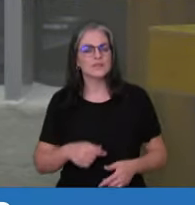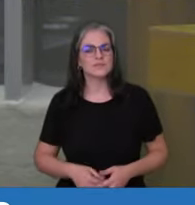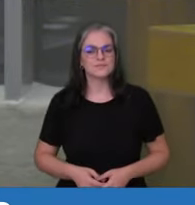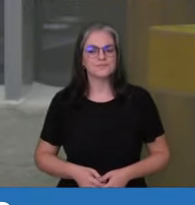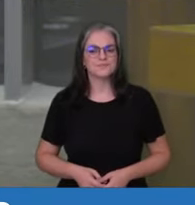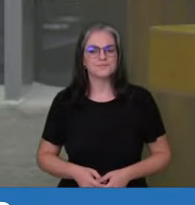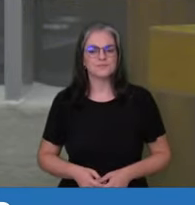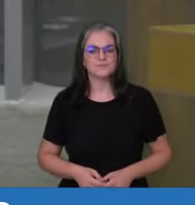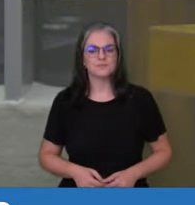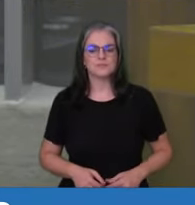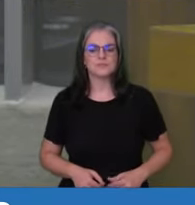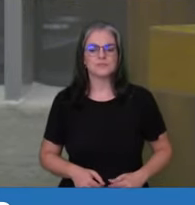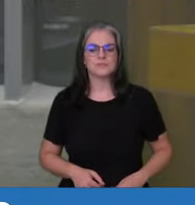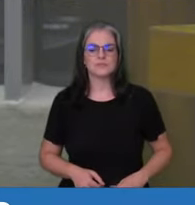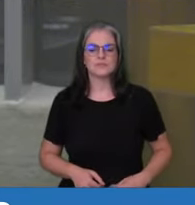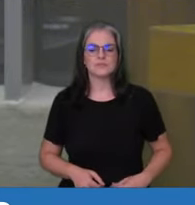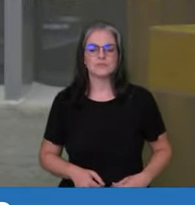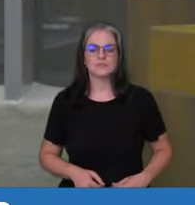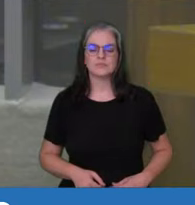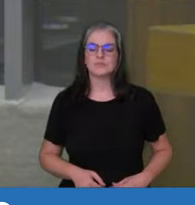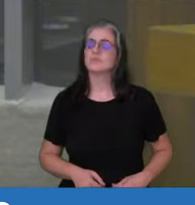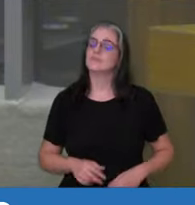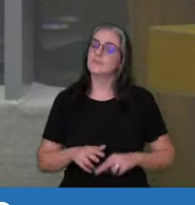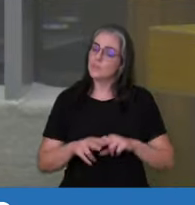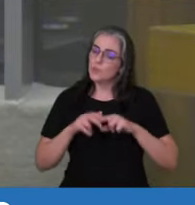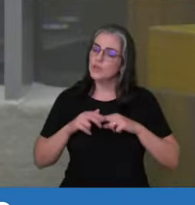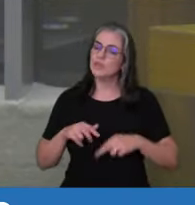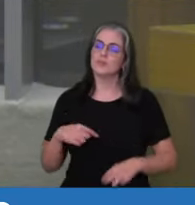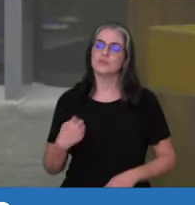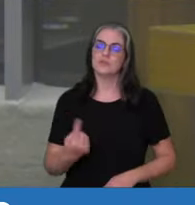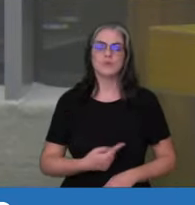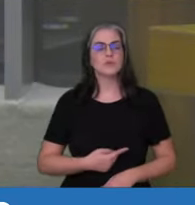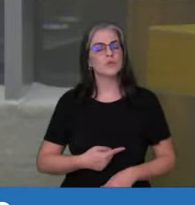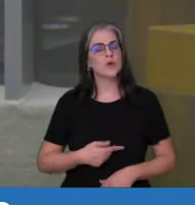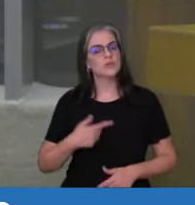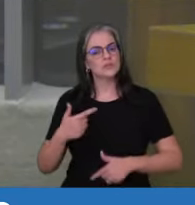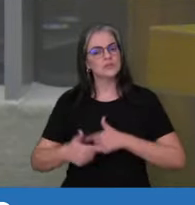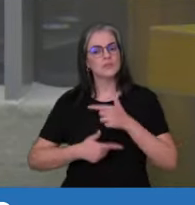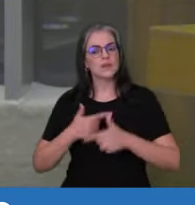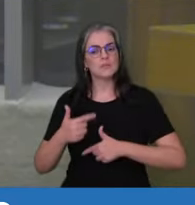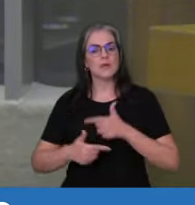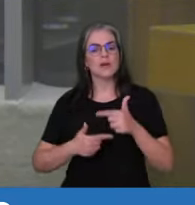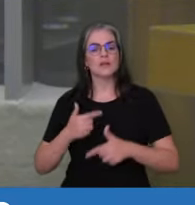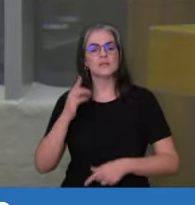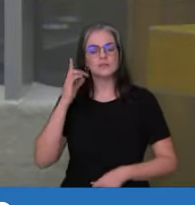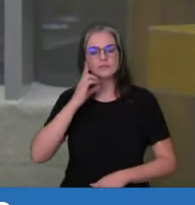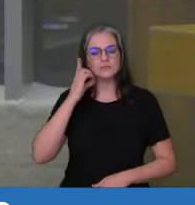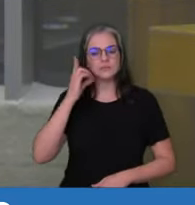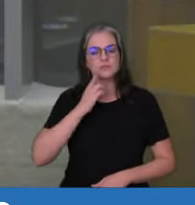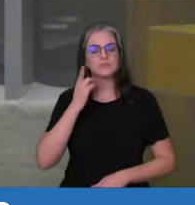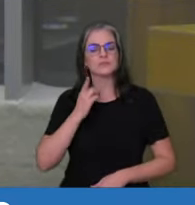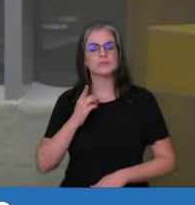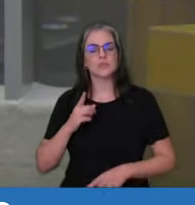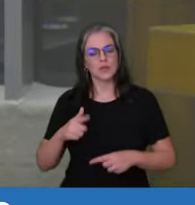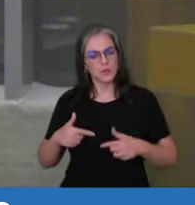organizam os nossos mandatos, organizam a nossa vida,